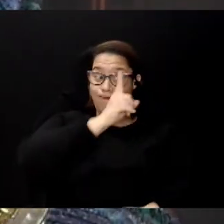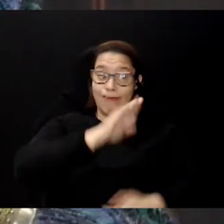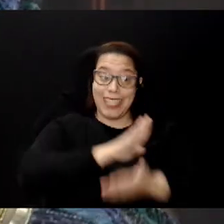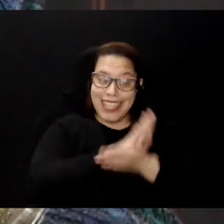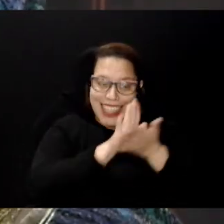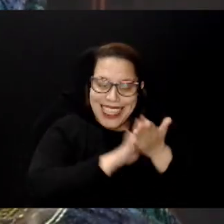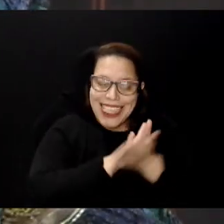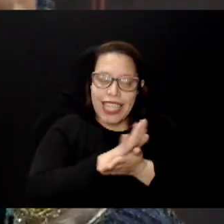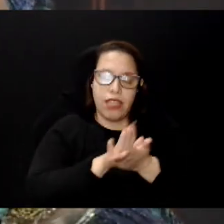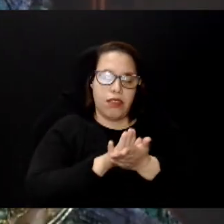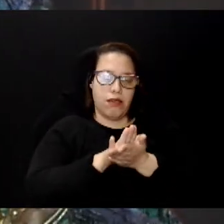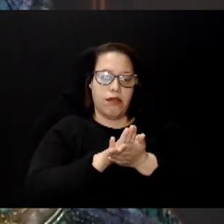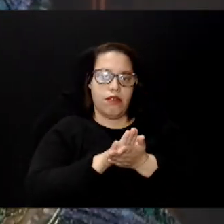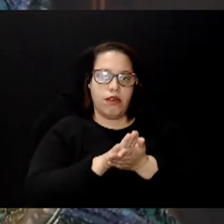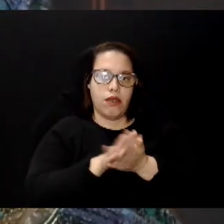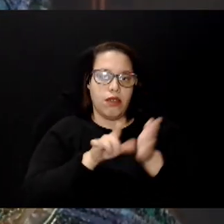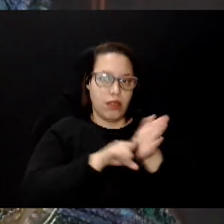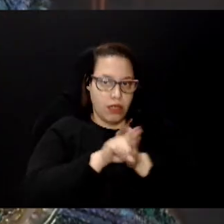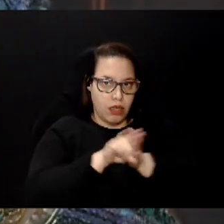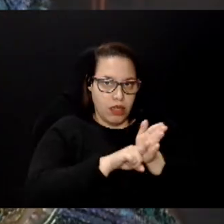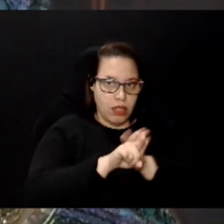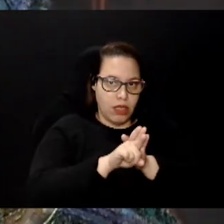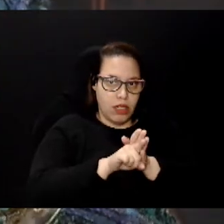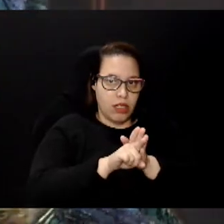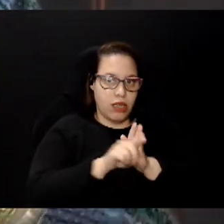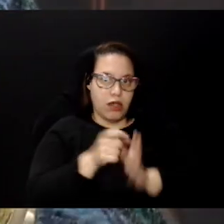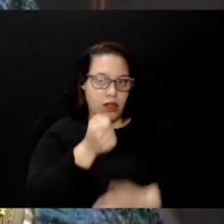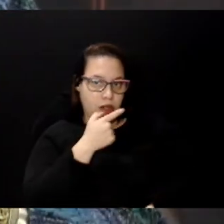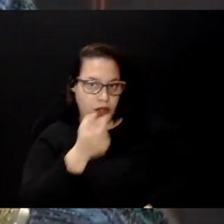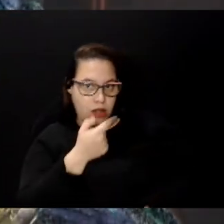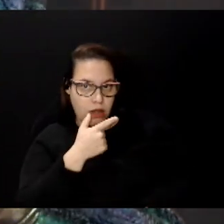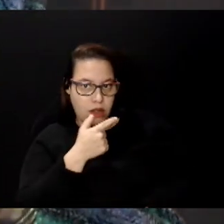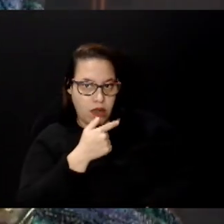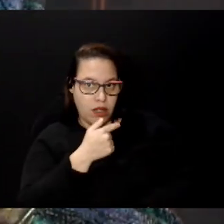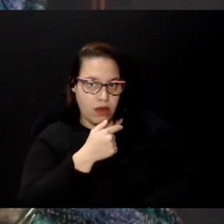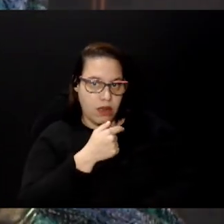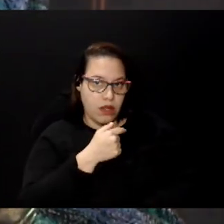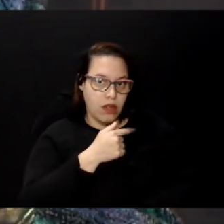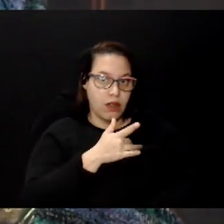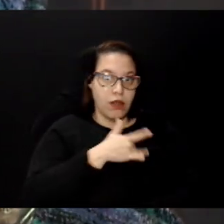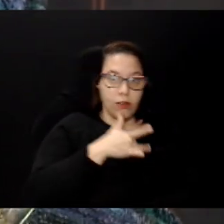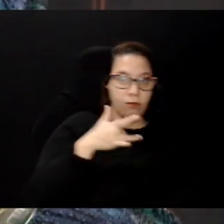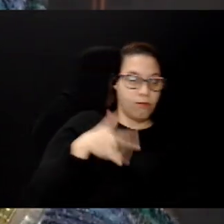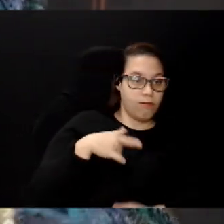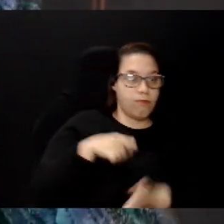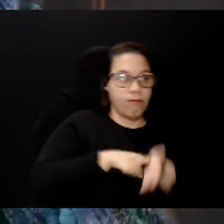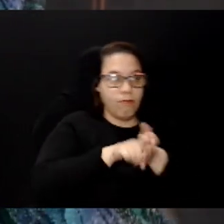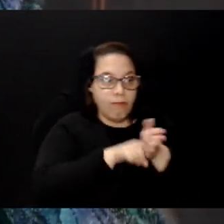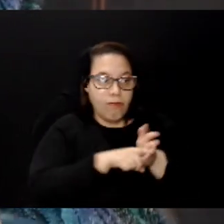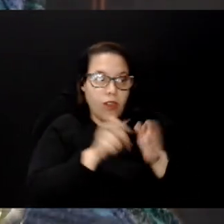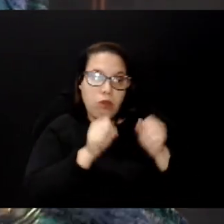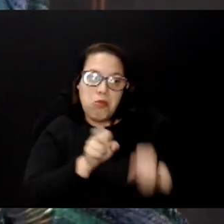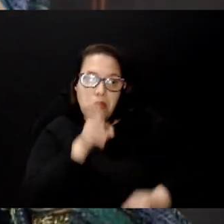Então, eu vou pesquisar sobre o que esse remédio, para que esse remédio serve. vou pesquisar se eu posso tomar tal coisa. Não.